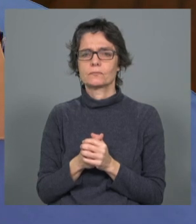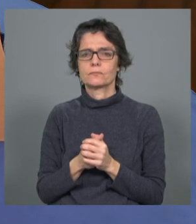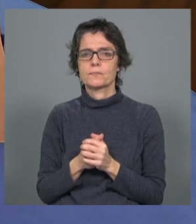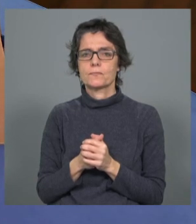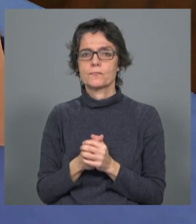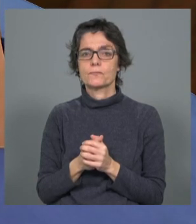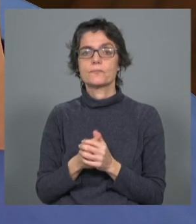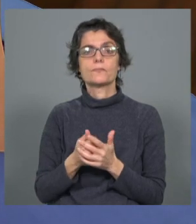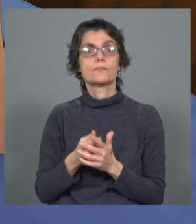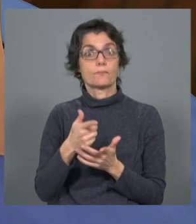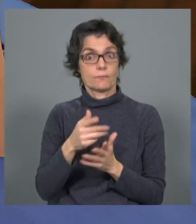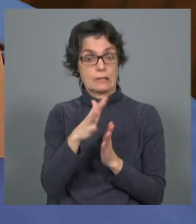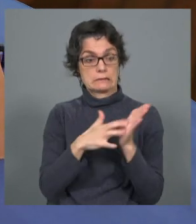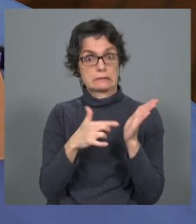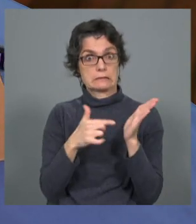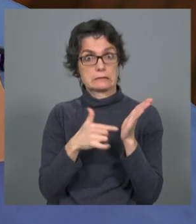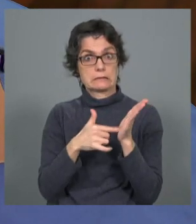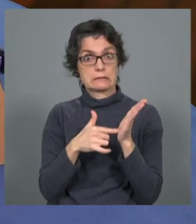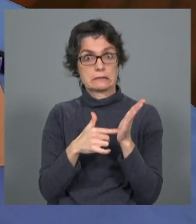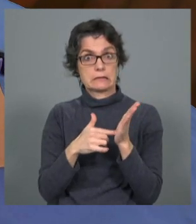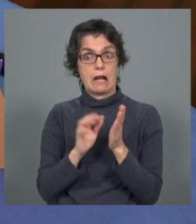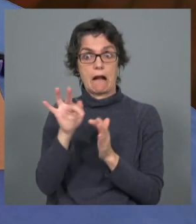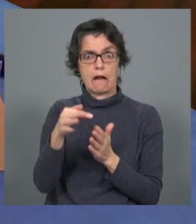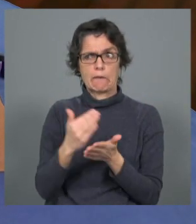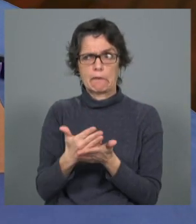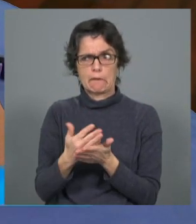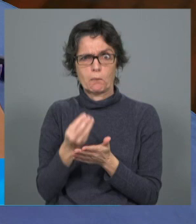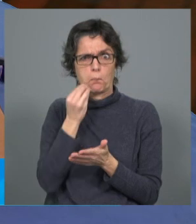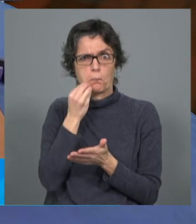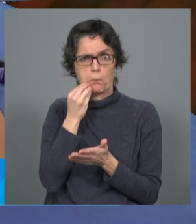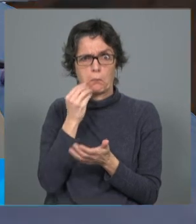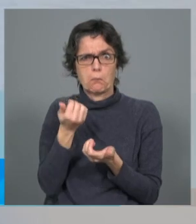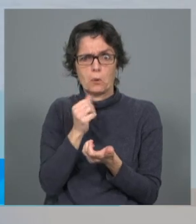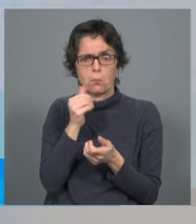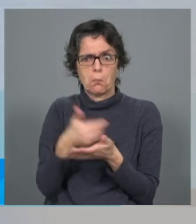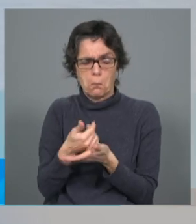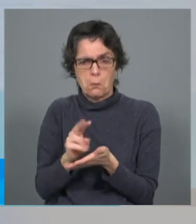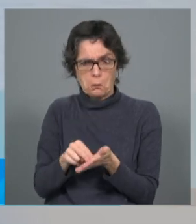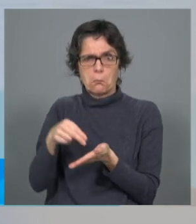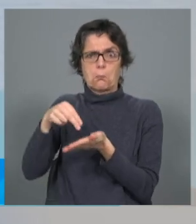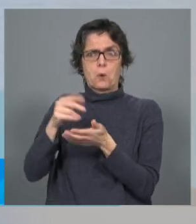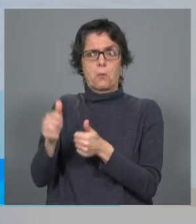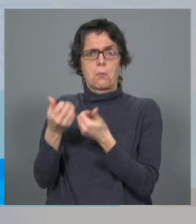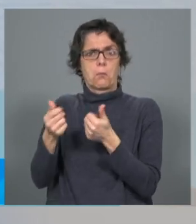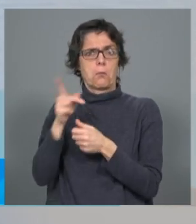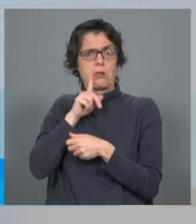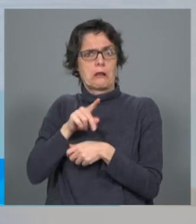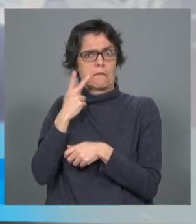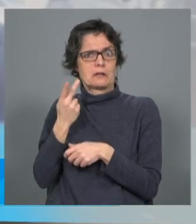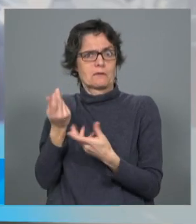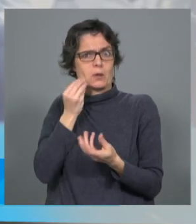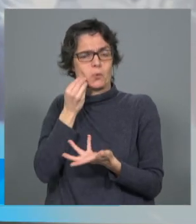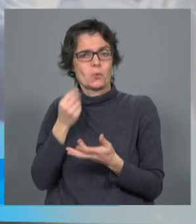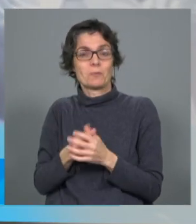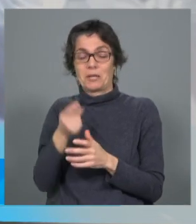Juan Ambrósio, o texto acaba com uma perplexidade, o que seria isto, ressuscitados mortos, mas eu perguntaria... Mas nós já sabemos, eles não sabiam. O que é que aconteceu aqui,